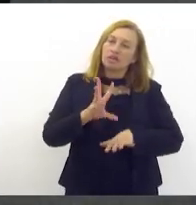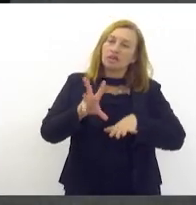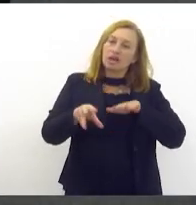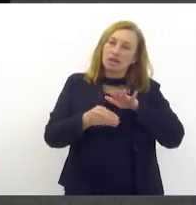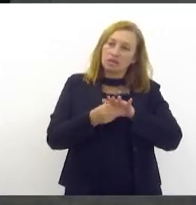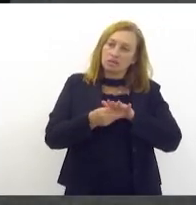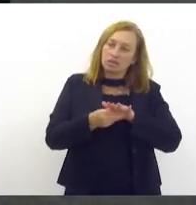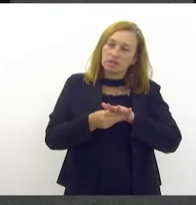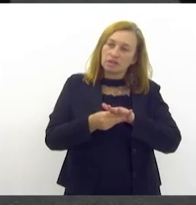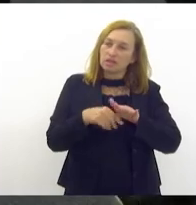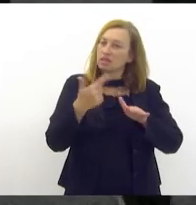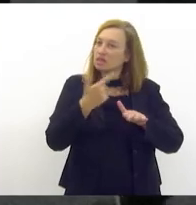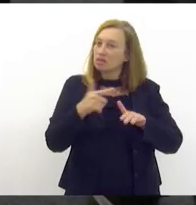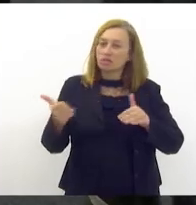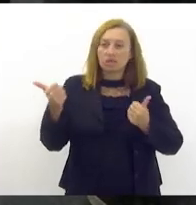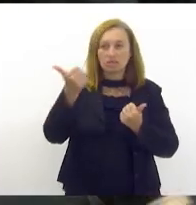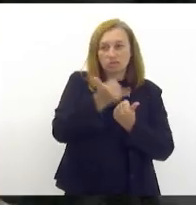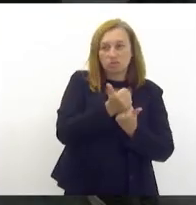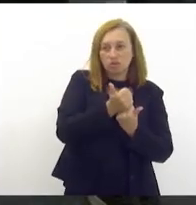sem subemenda.